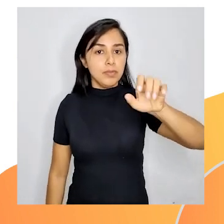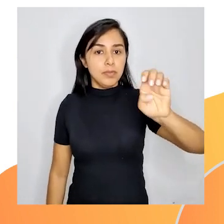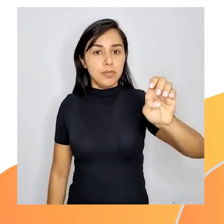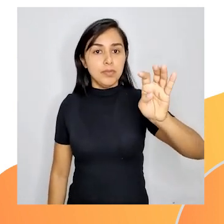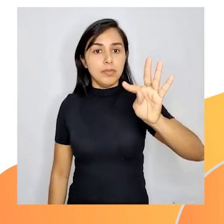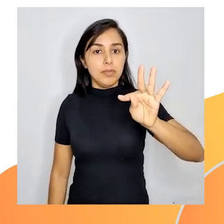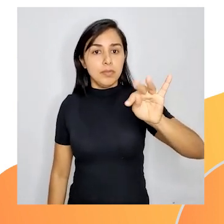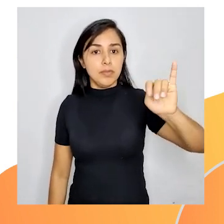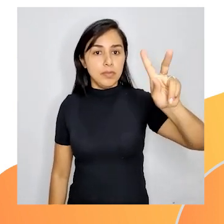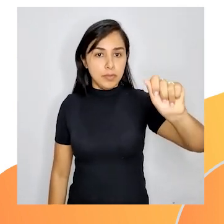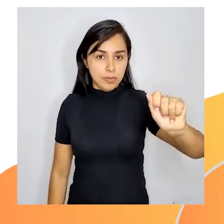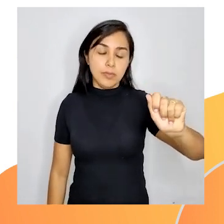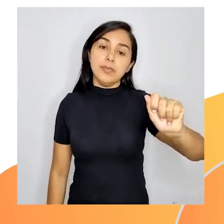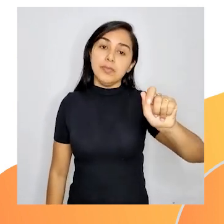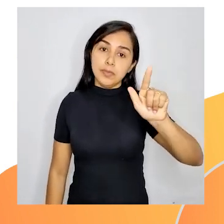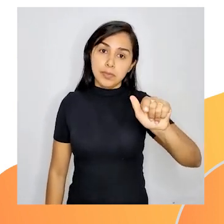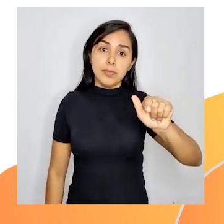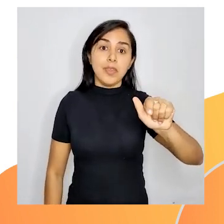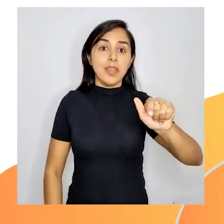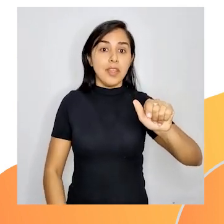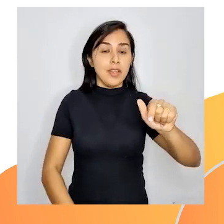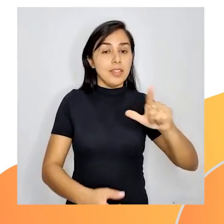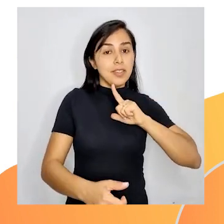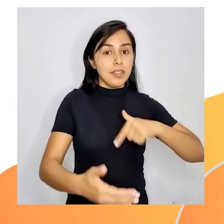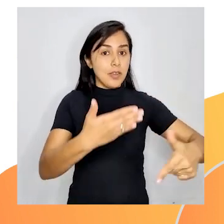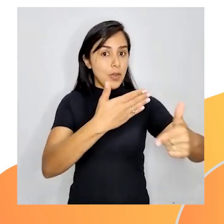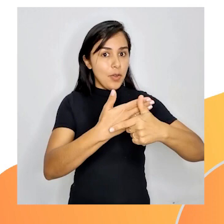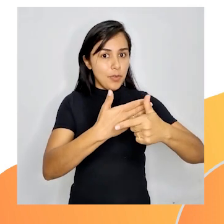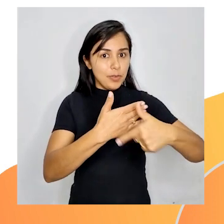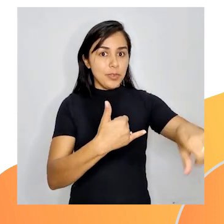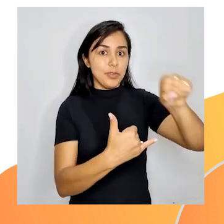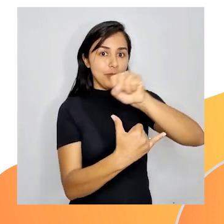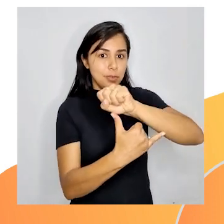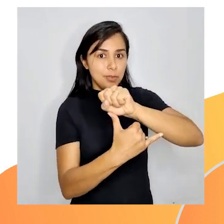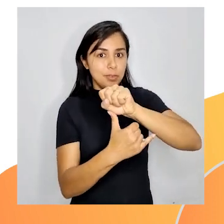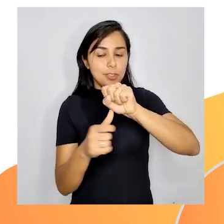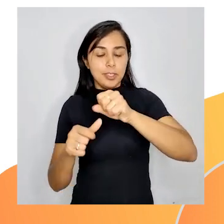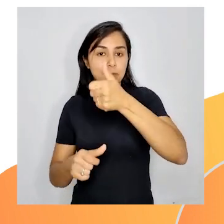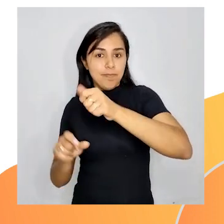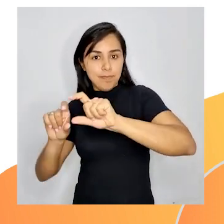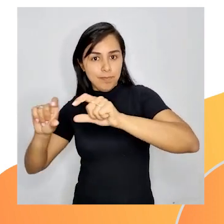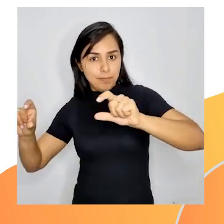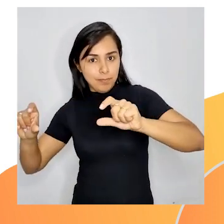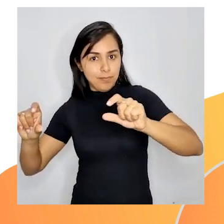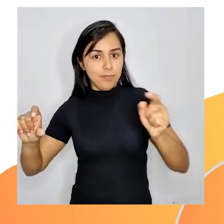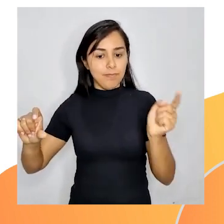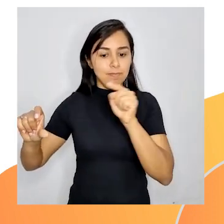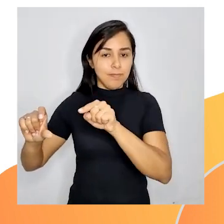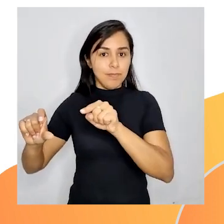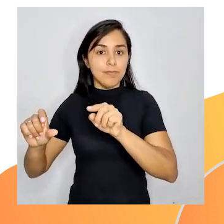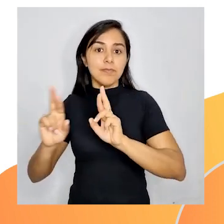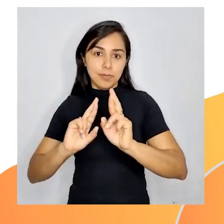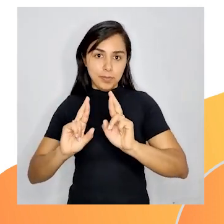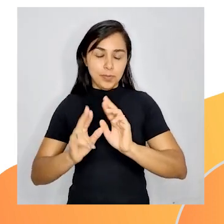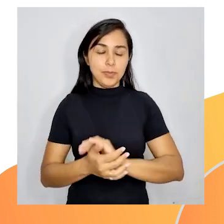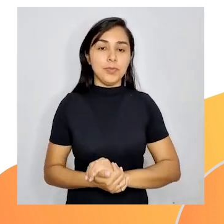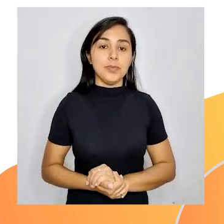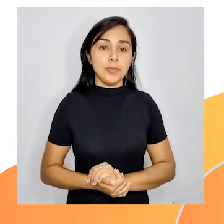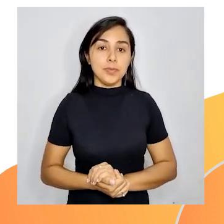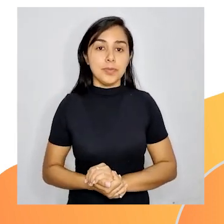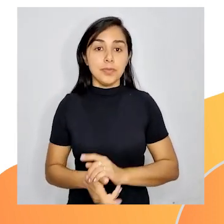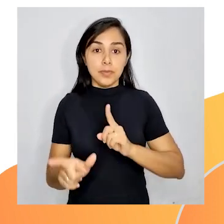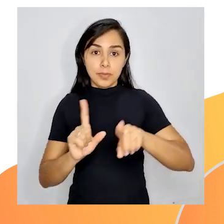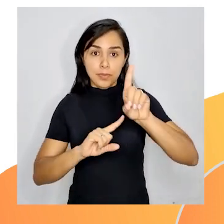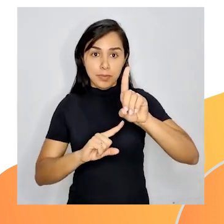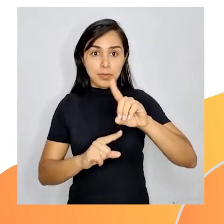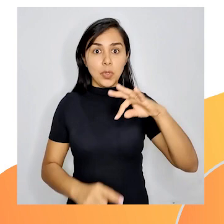está funcionando como sujeito da oração principal. Na letra D, todos temos medo de